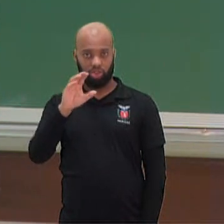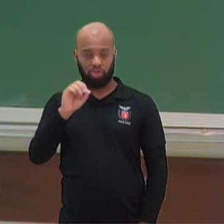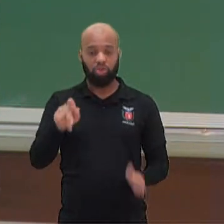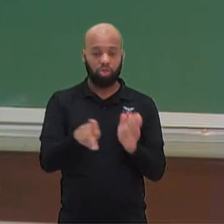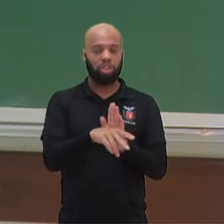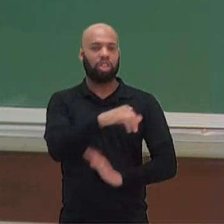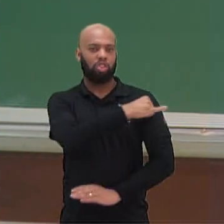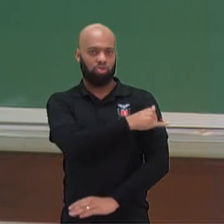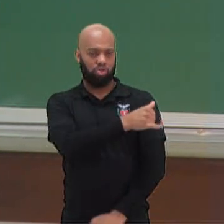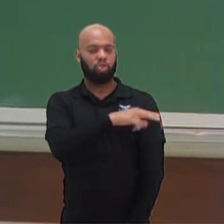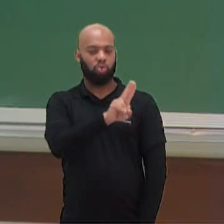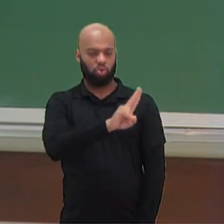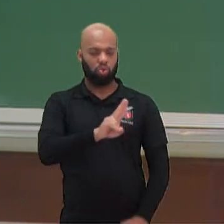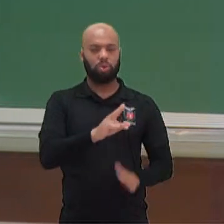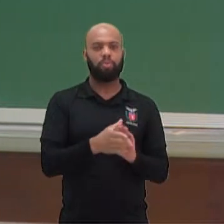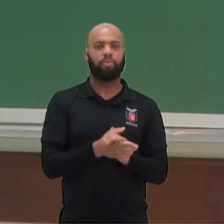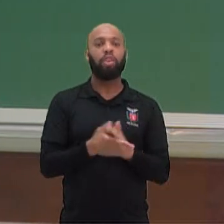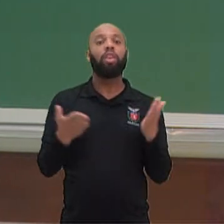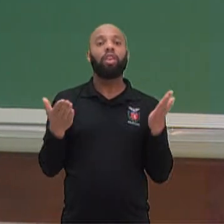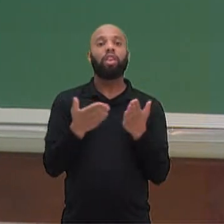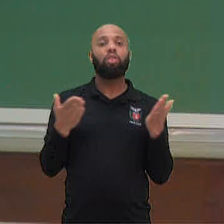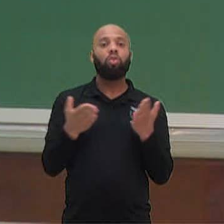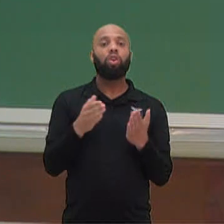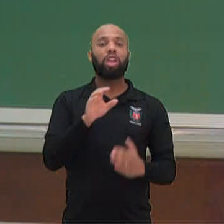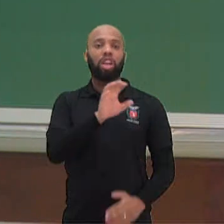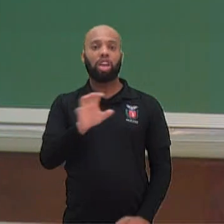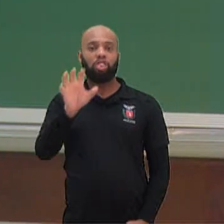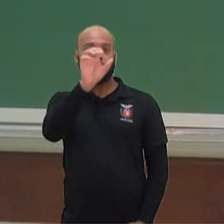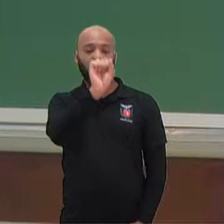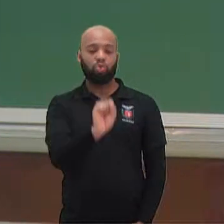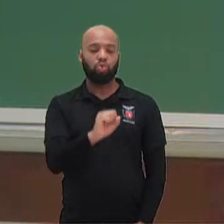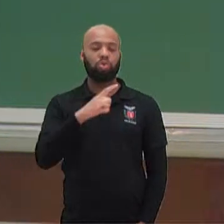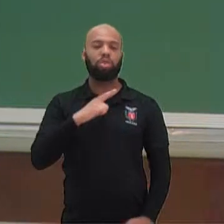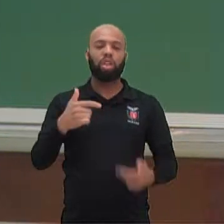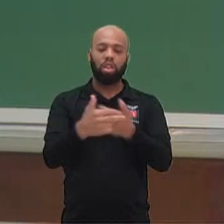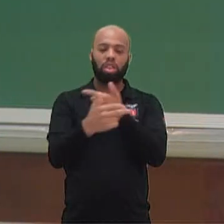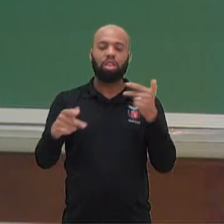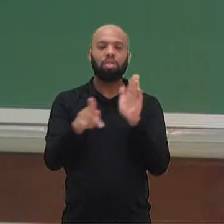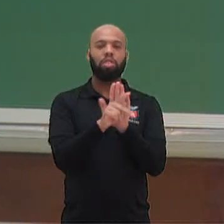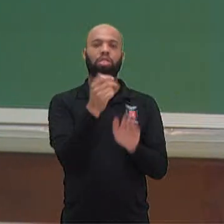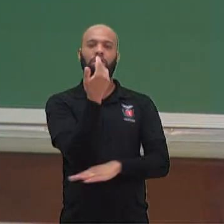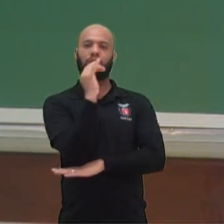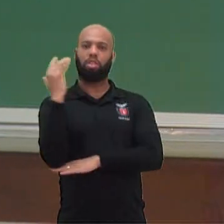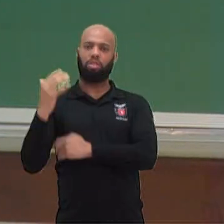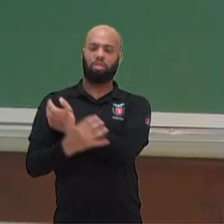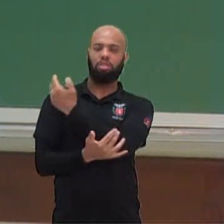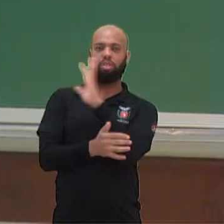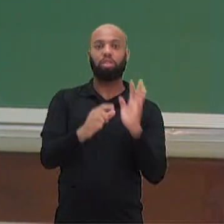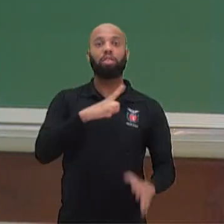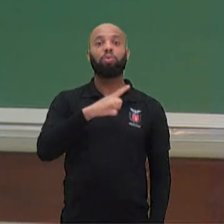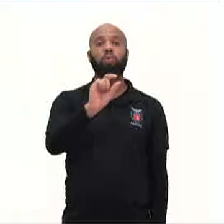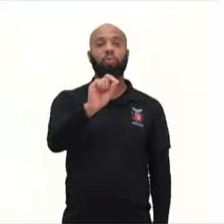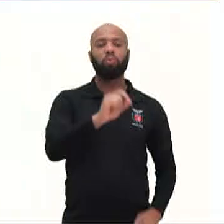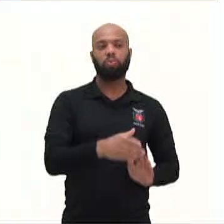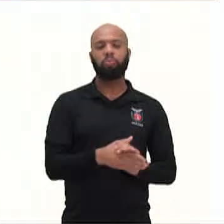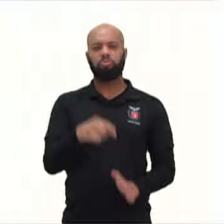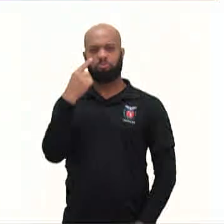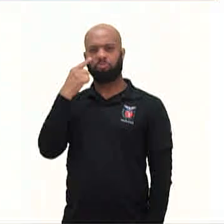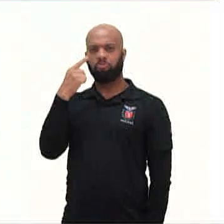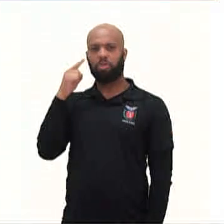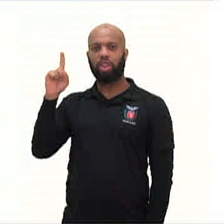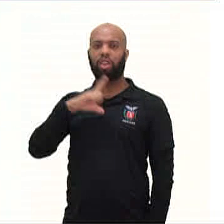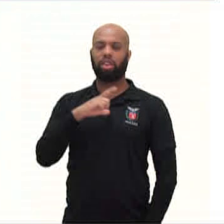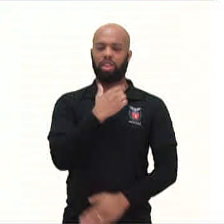Então, região sul, quais são os recursos naturais que nós temos na região sul? Vamos verificar. Nós temos a mata